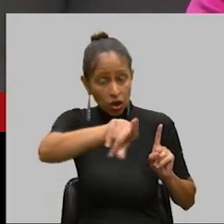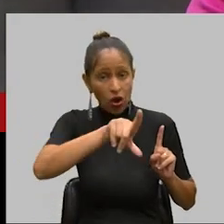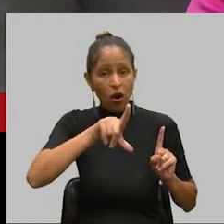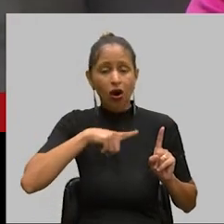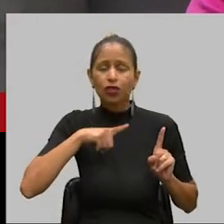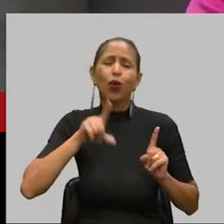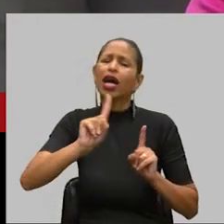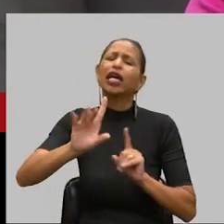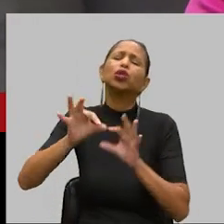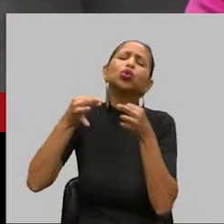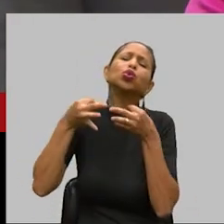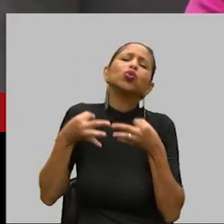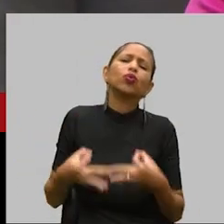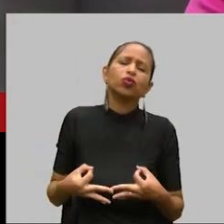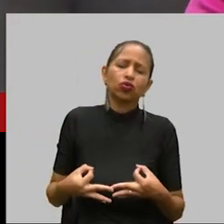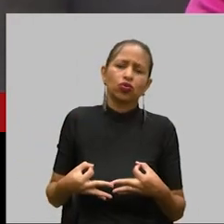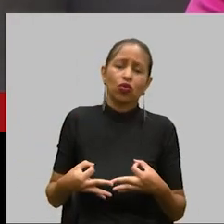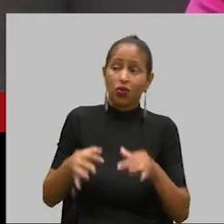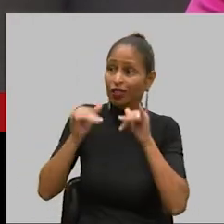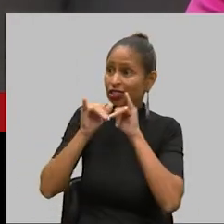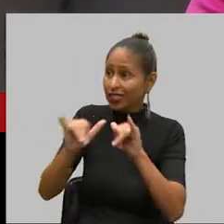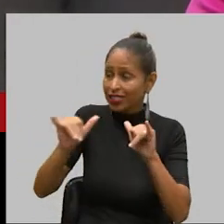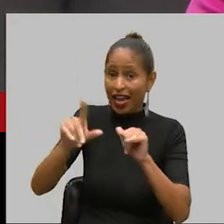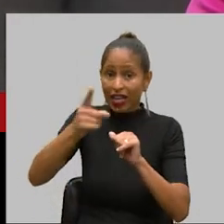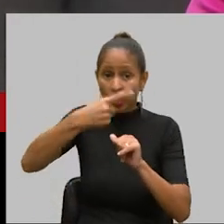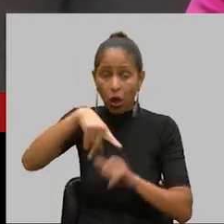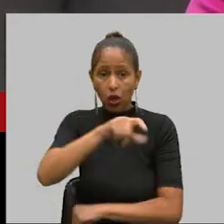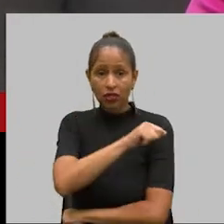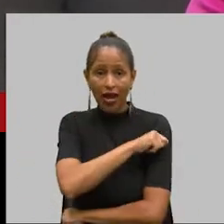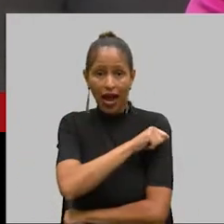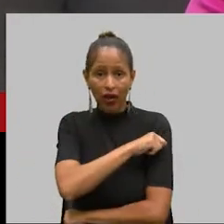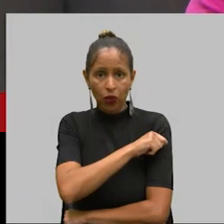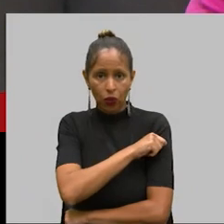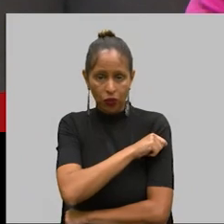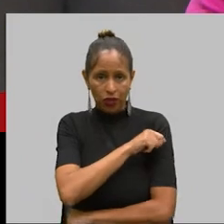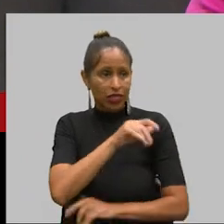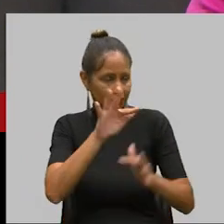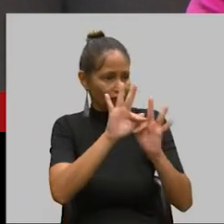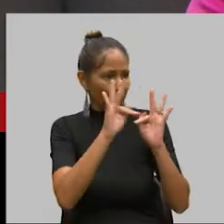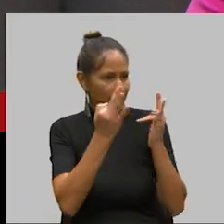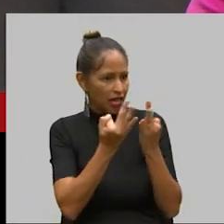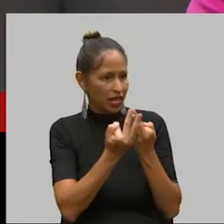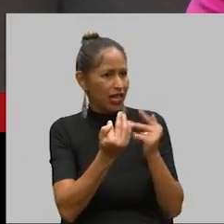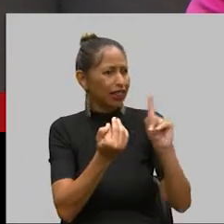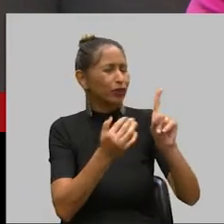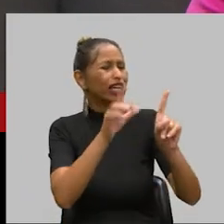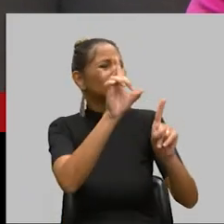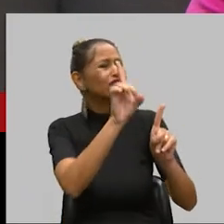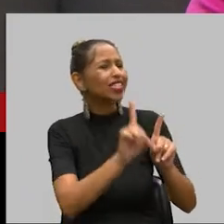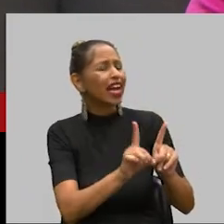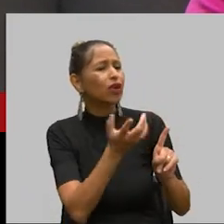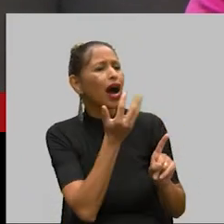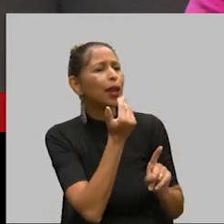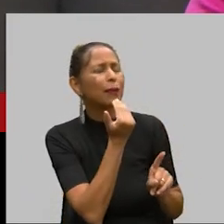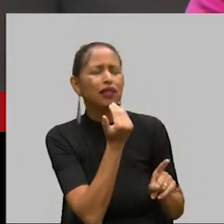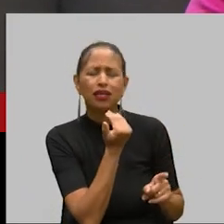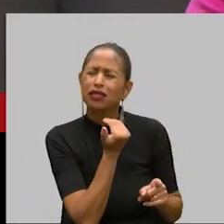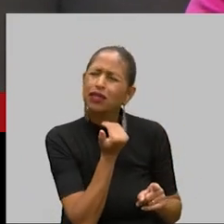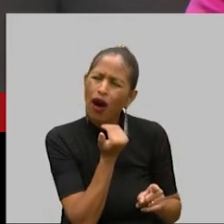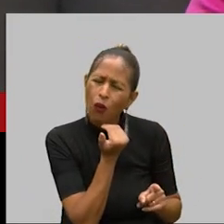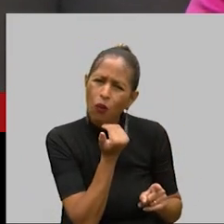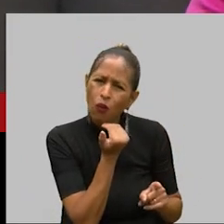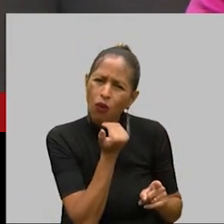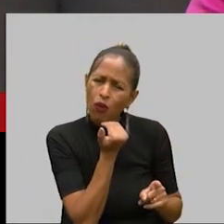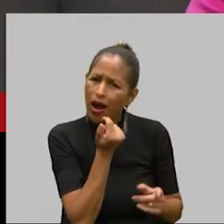é justo dizer que os nossos alunos das das escolas famí agrícola não t direito à alimentação isso